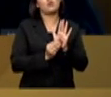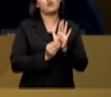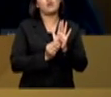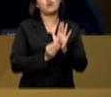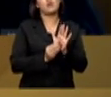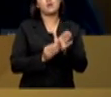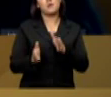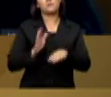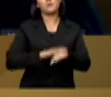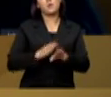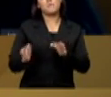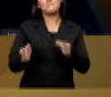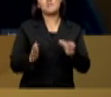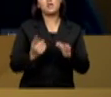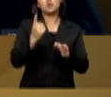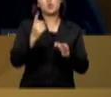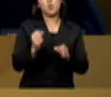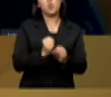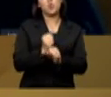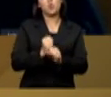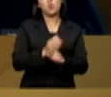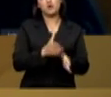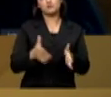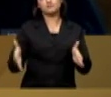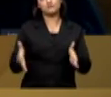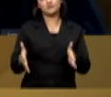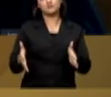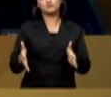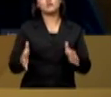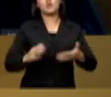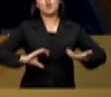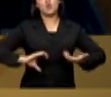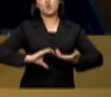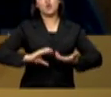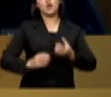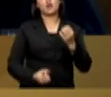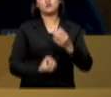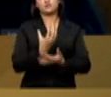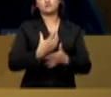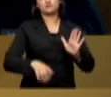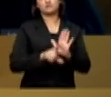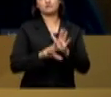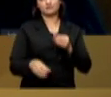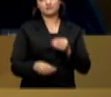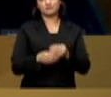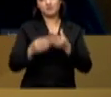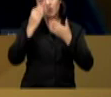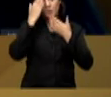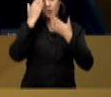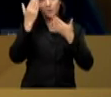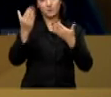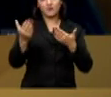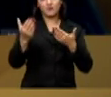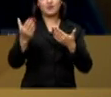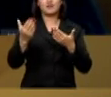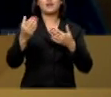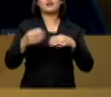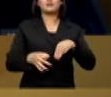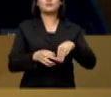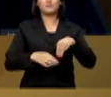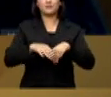um ano para a edição da lei complementar. Presidente, agradecendo a gentileza do ministro Luiz Edson